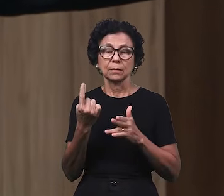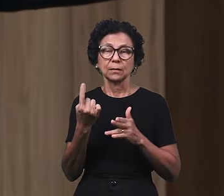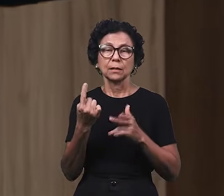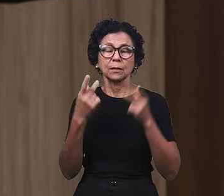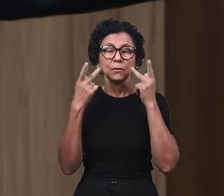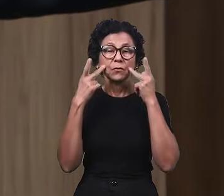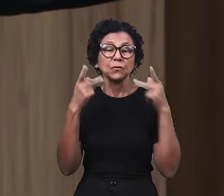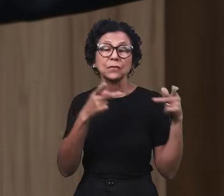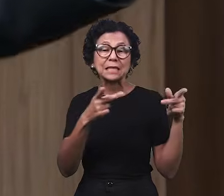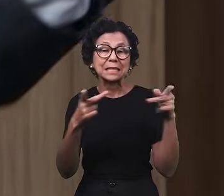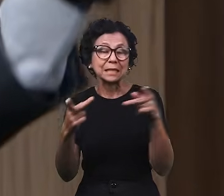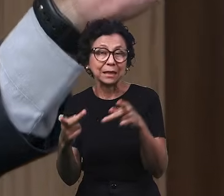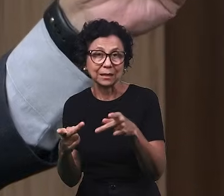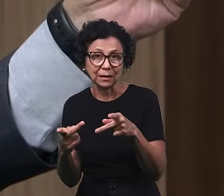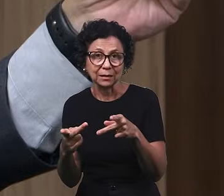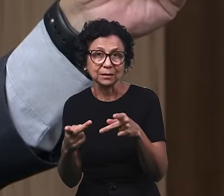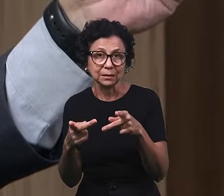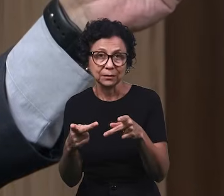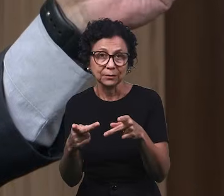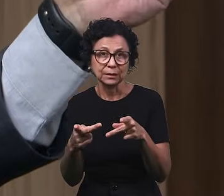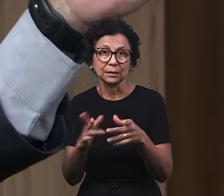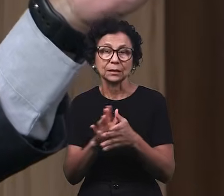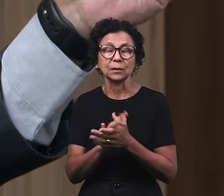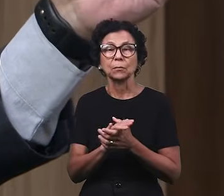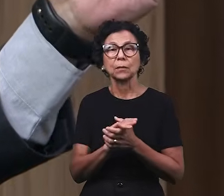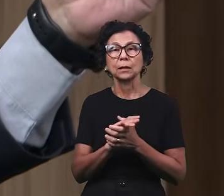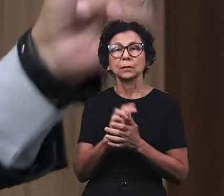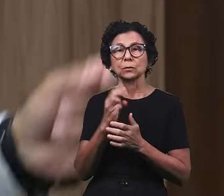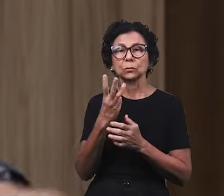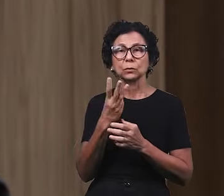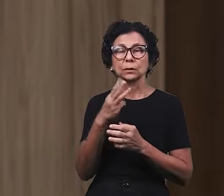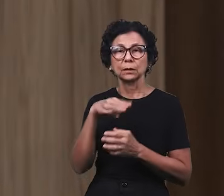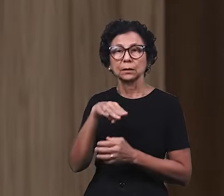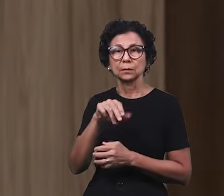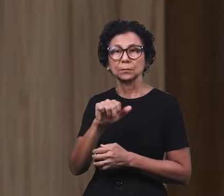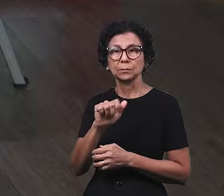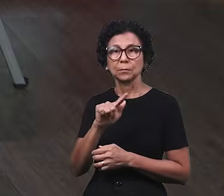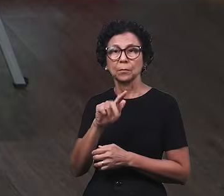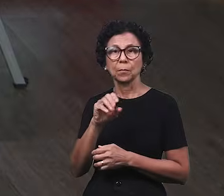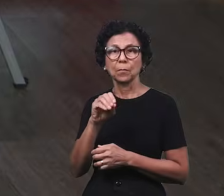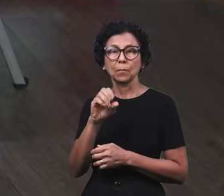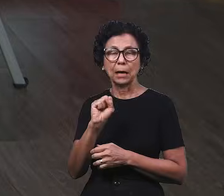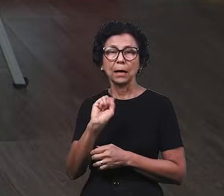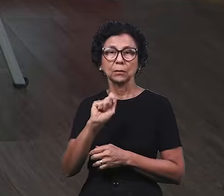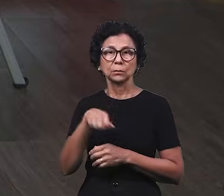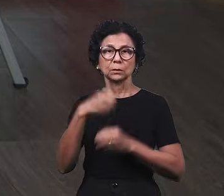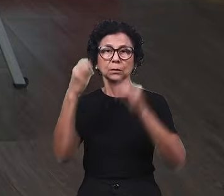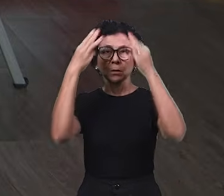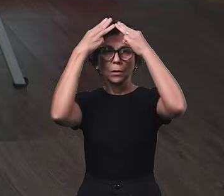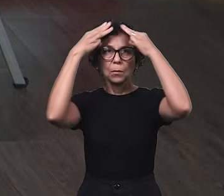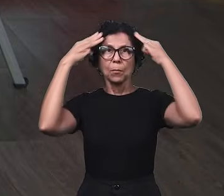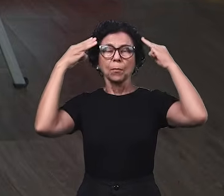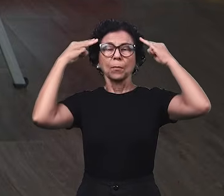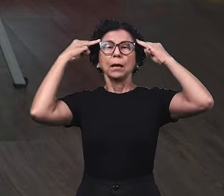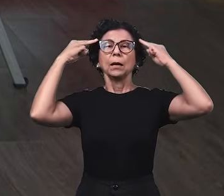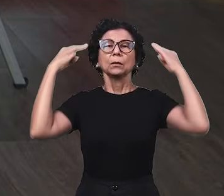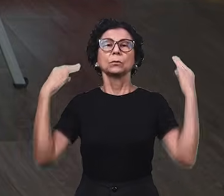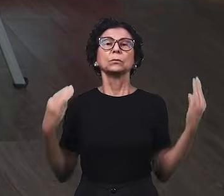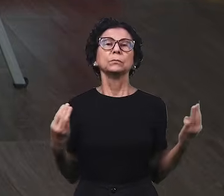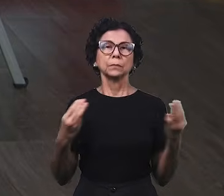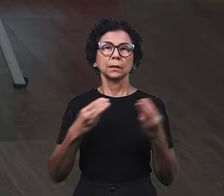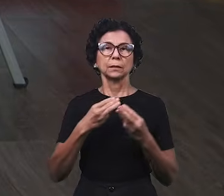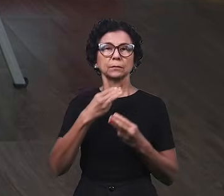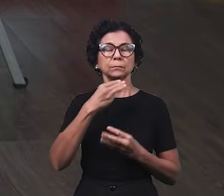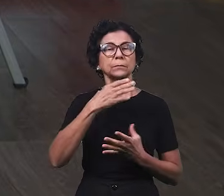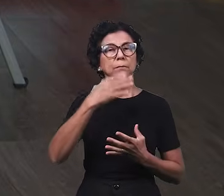magos já o encontraram na casa. Na casa. Na casa. Né? Mas nós vemos aqui, né? Então teve essa visita dos